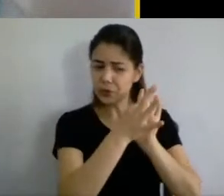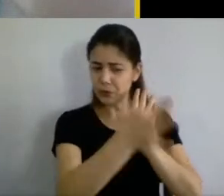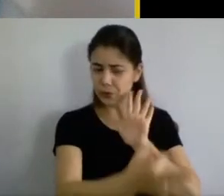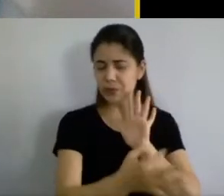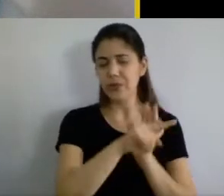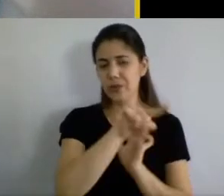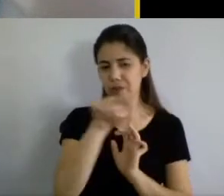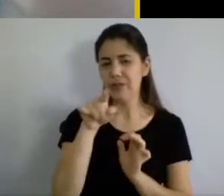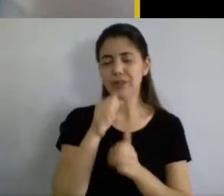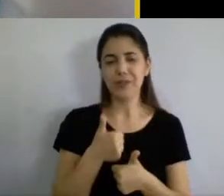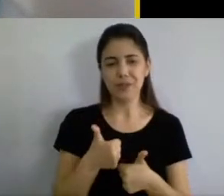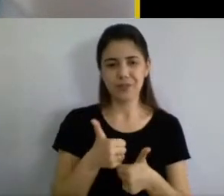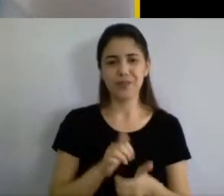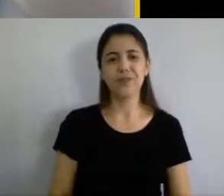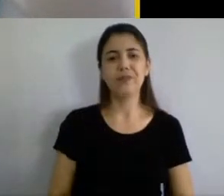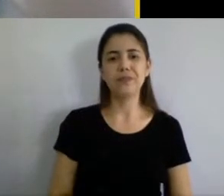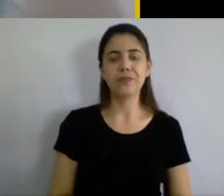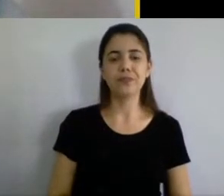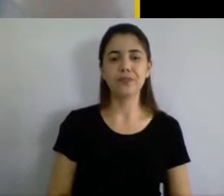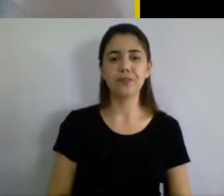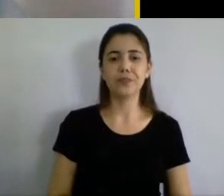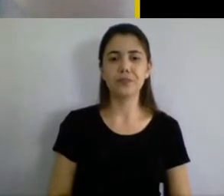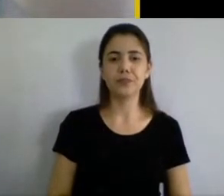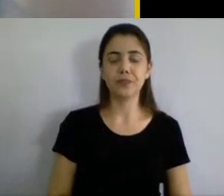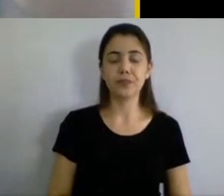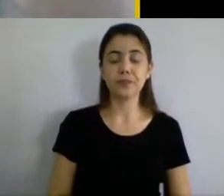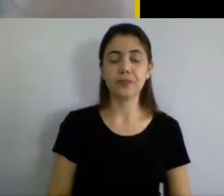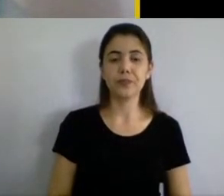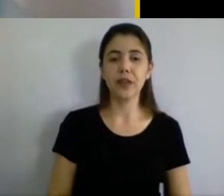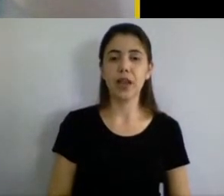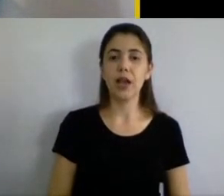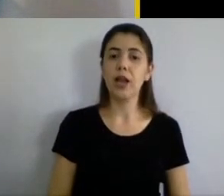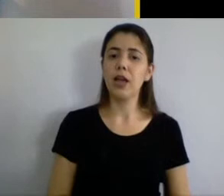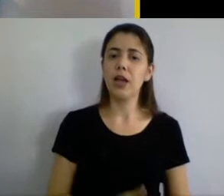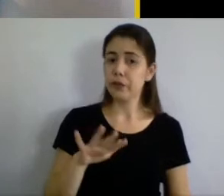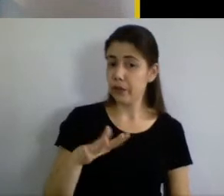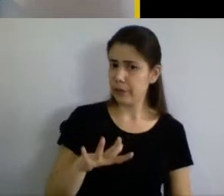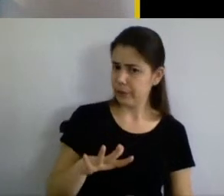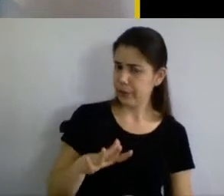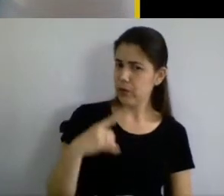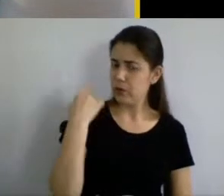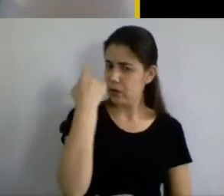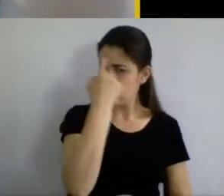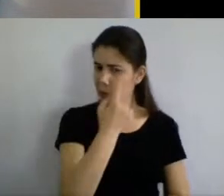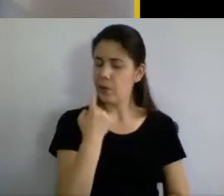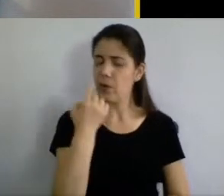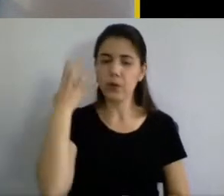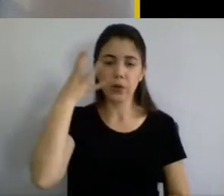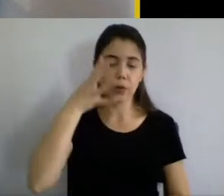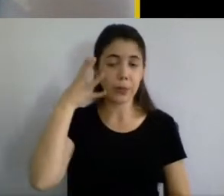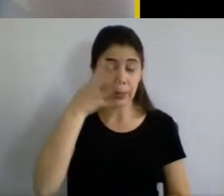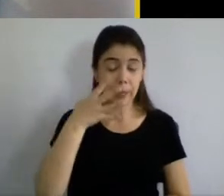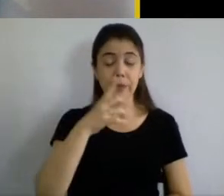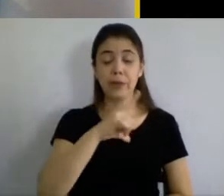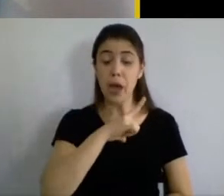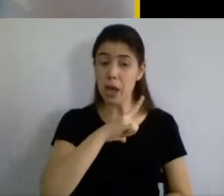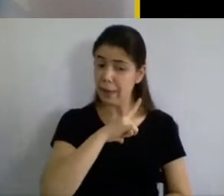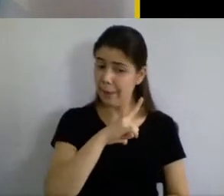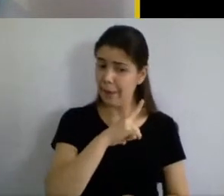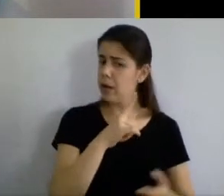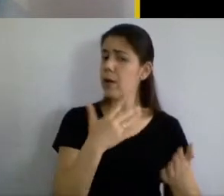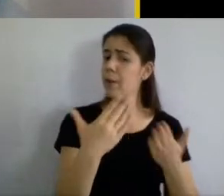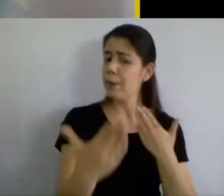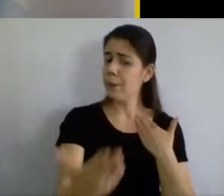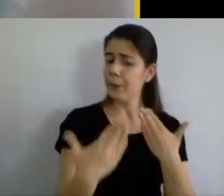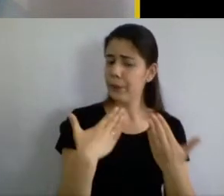recomendações. Após mais ou menos 50, 60 minutos, a gente vai abrir para a palestra, para perguntas. Essas perguntas